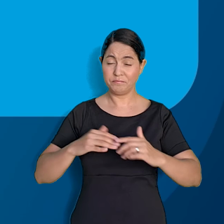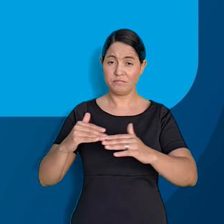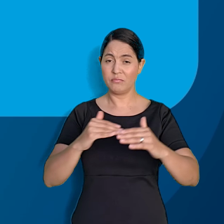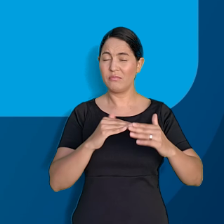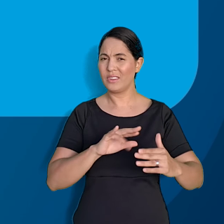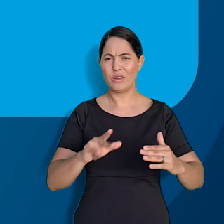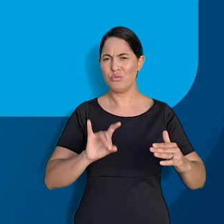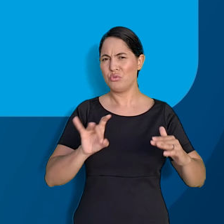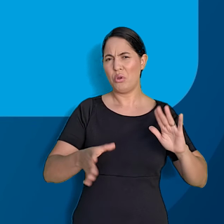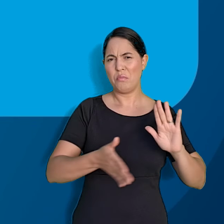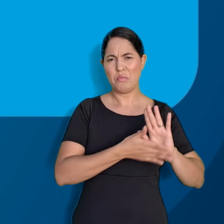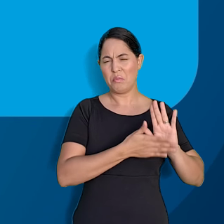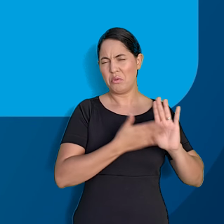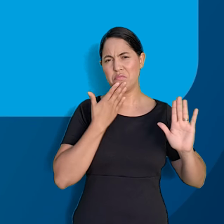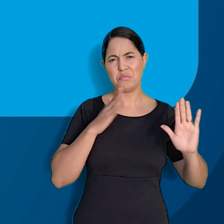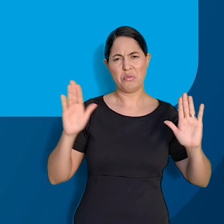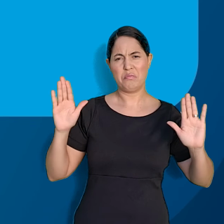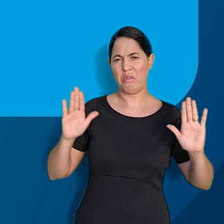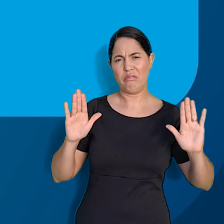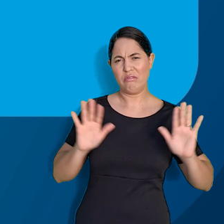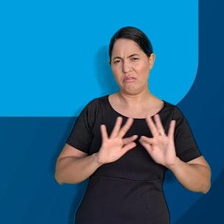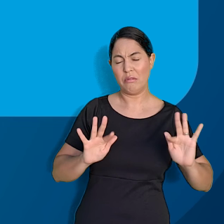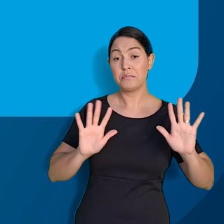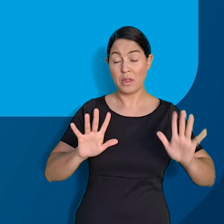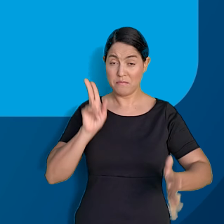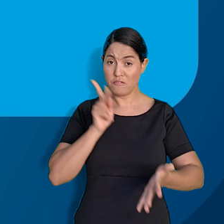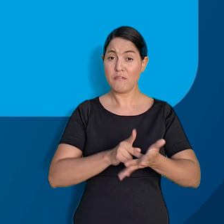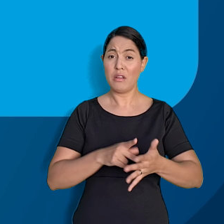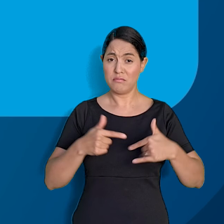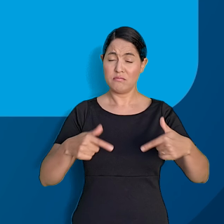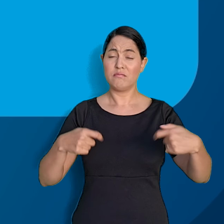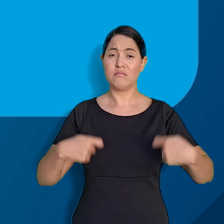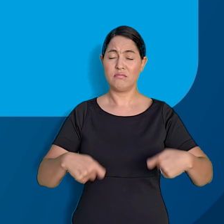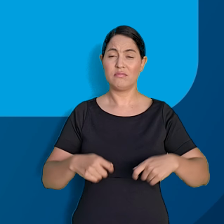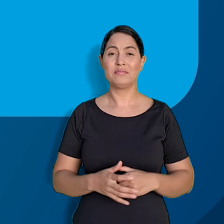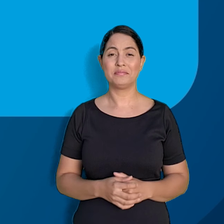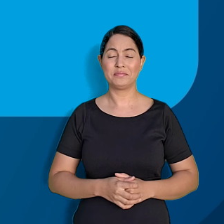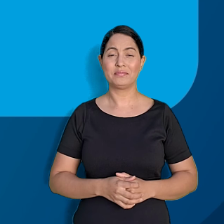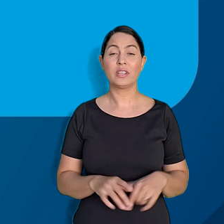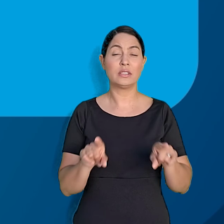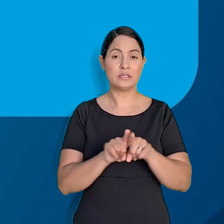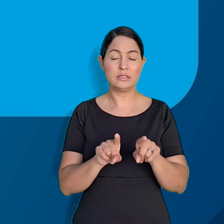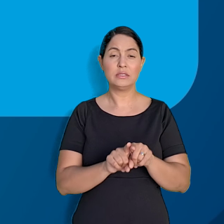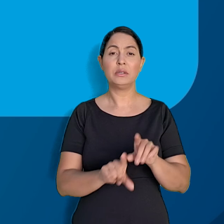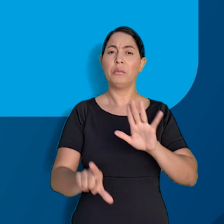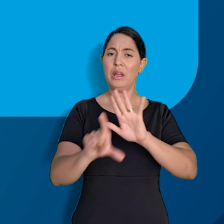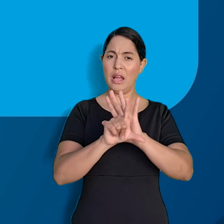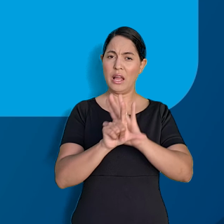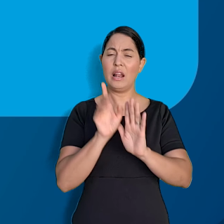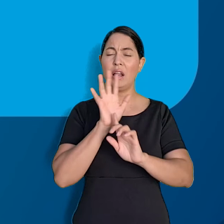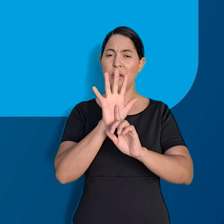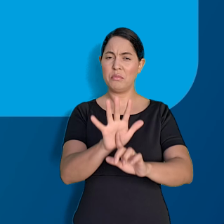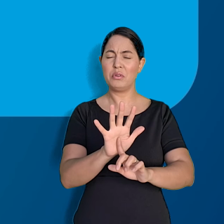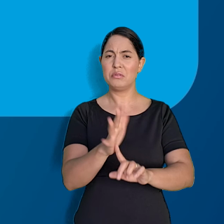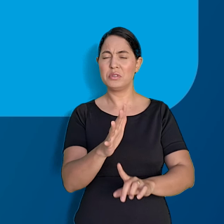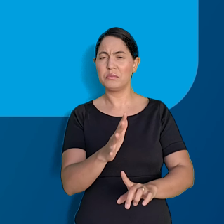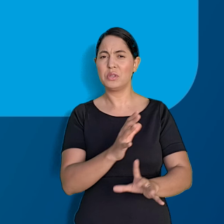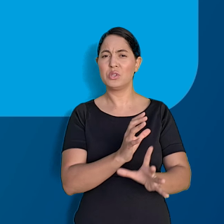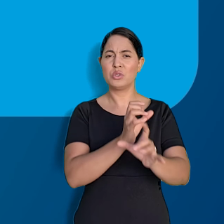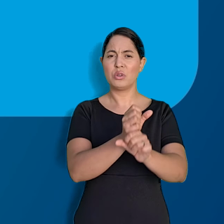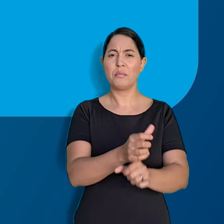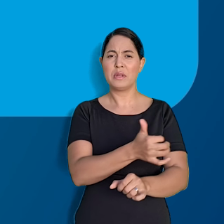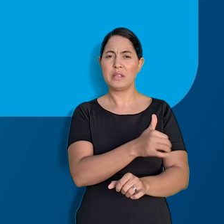deixe de ser uma promessa abstrata e se torne uma realidade no país. A legislação determina que empresas com mais de 100